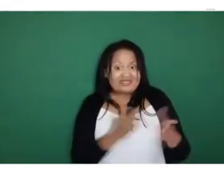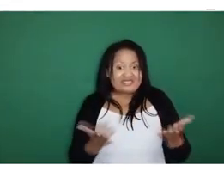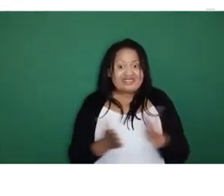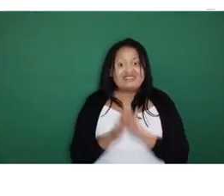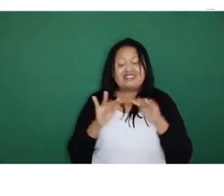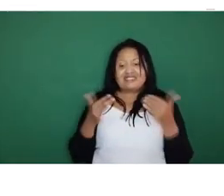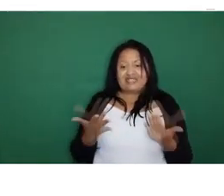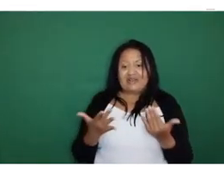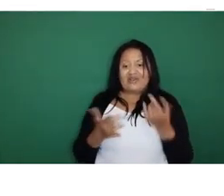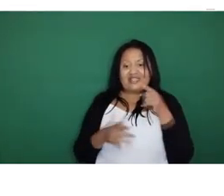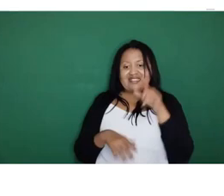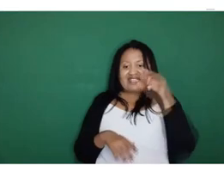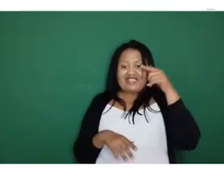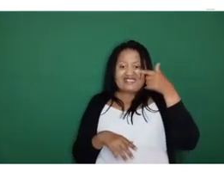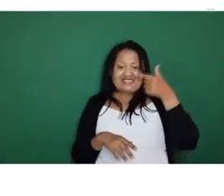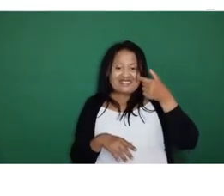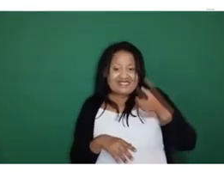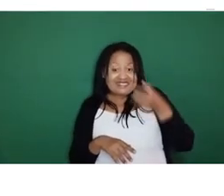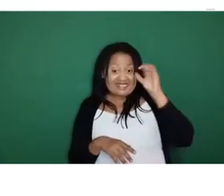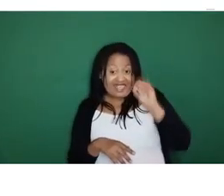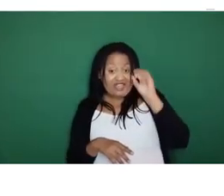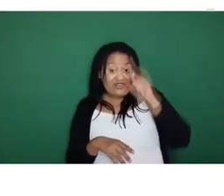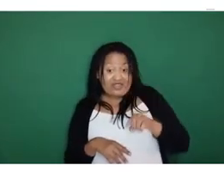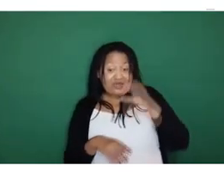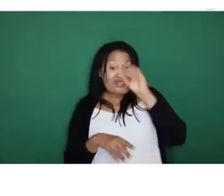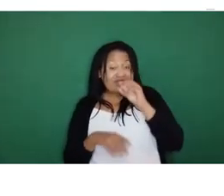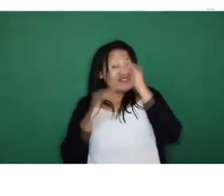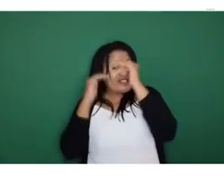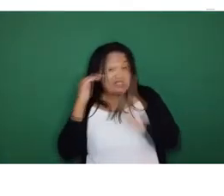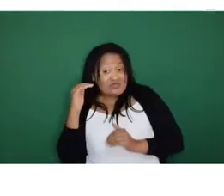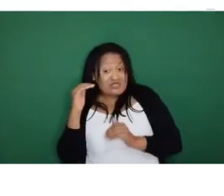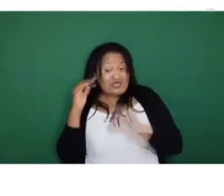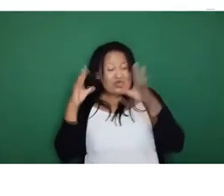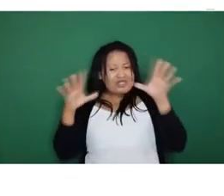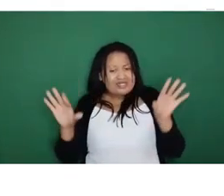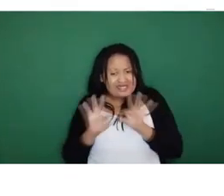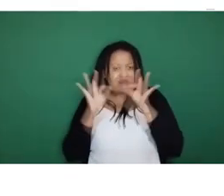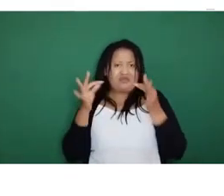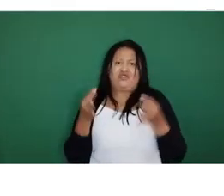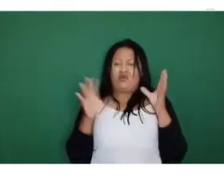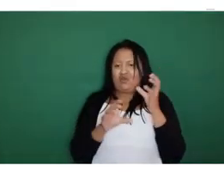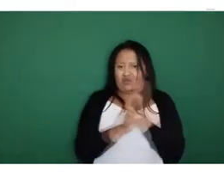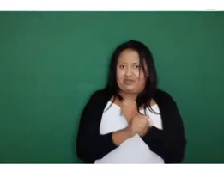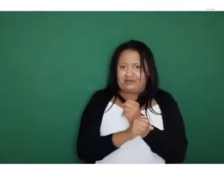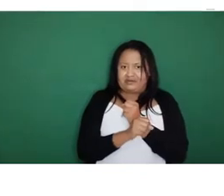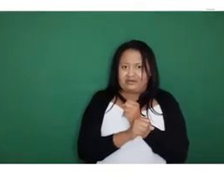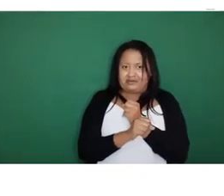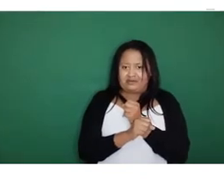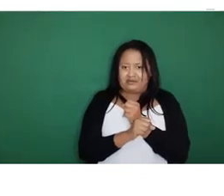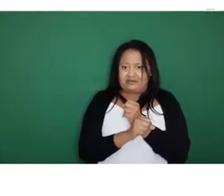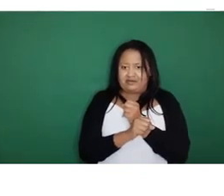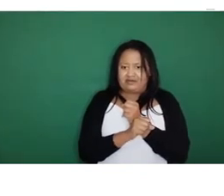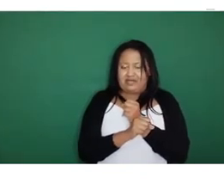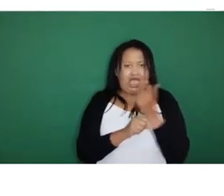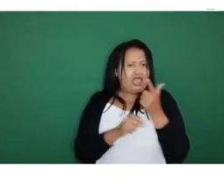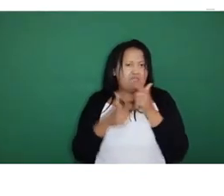esse 0,01 que você reduziu aqui simplificou seu cálculo e